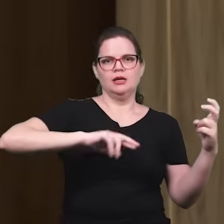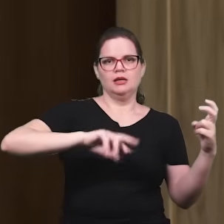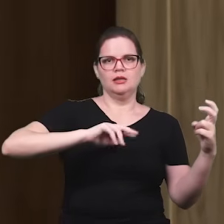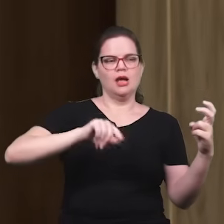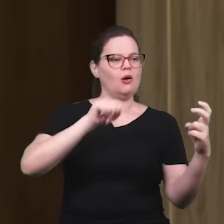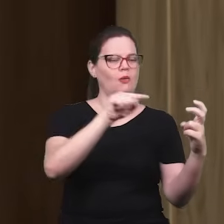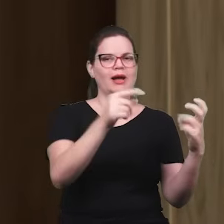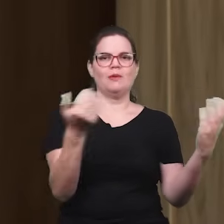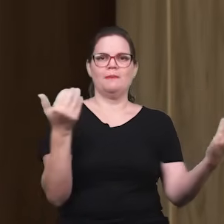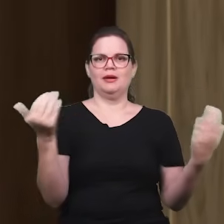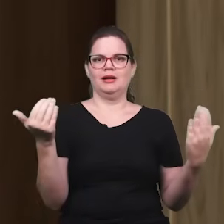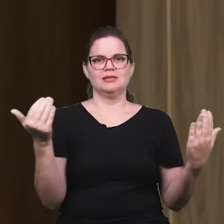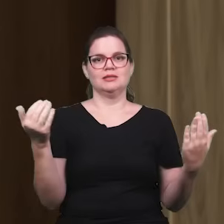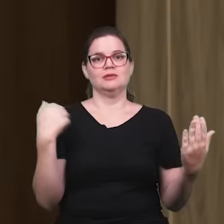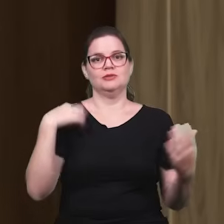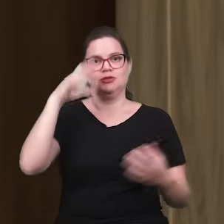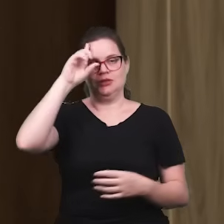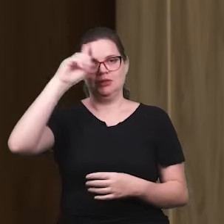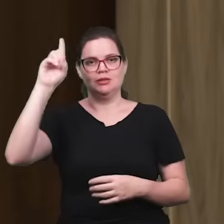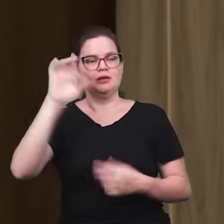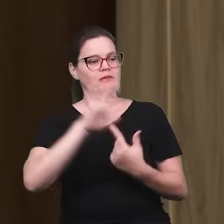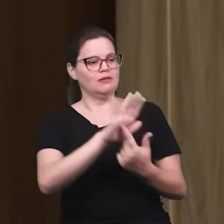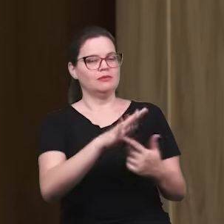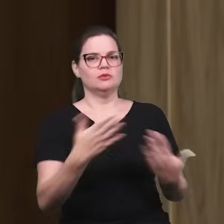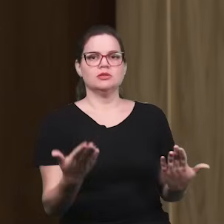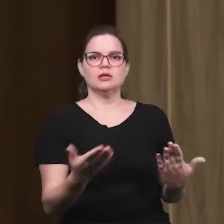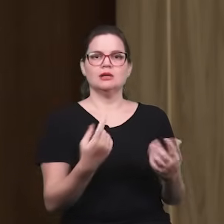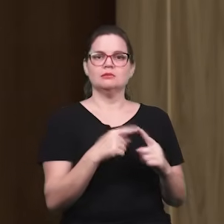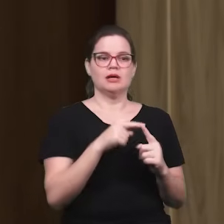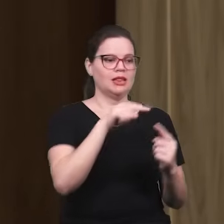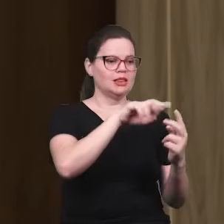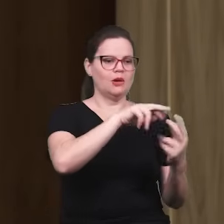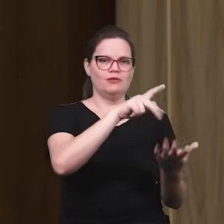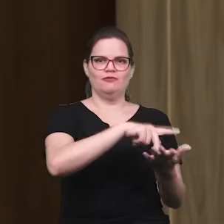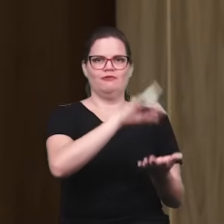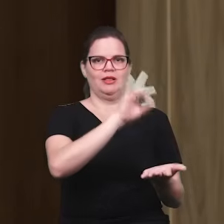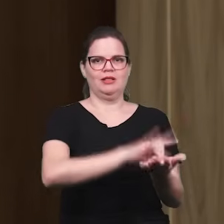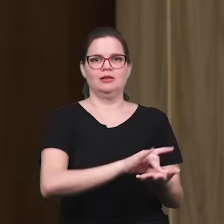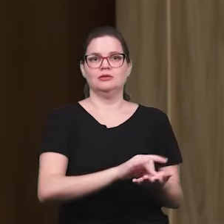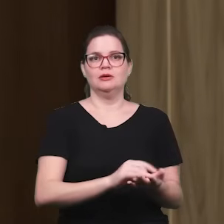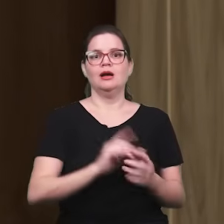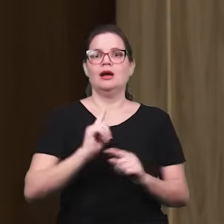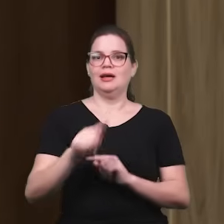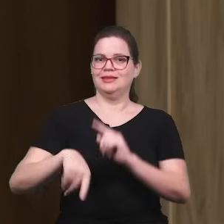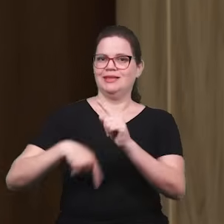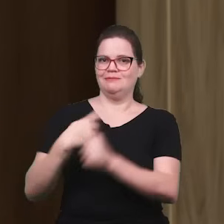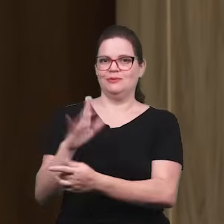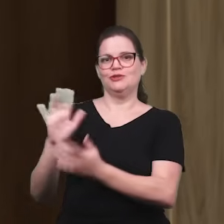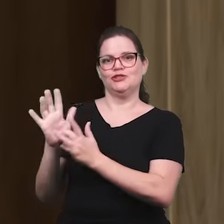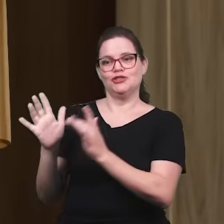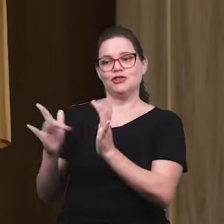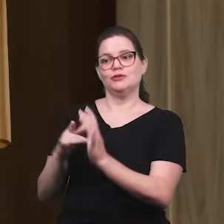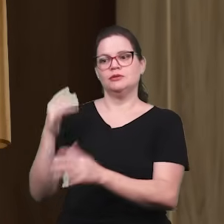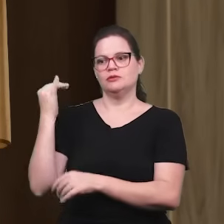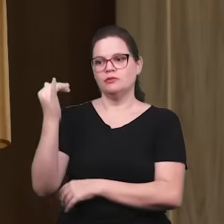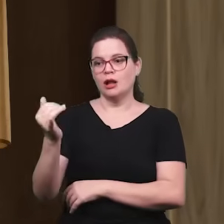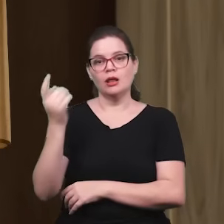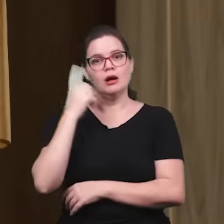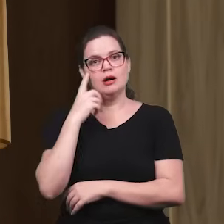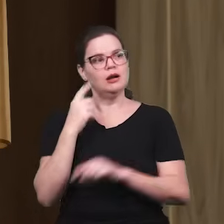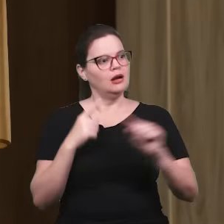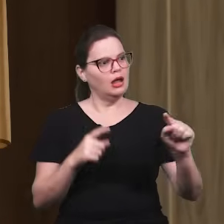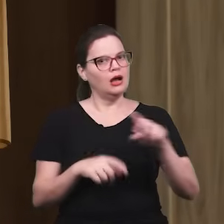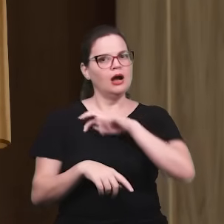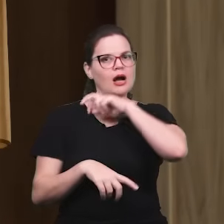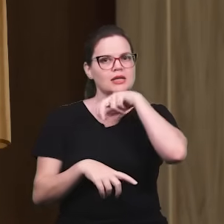na representação daquilo que simbolizava aquilo ali. E Jesus teve que vir no Novo Testamento dizer, não, aquela